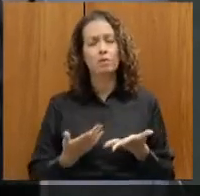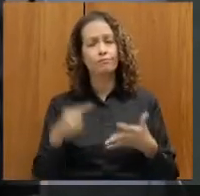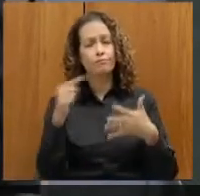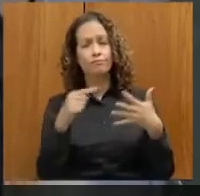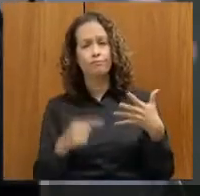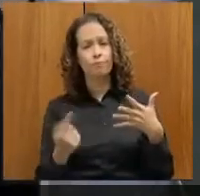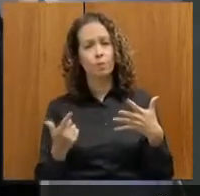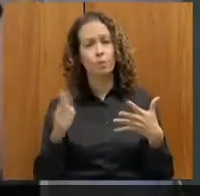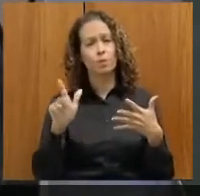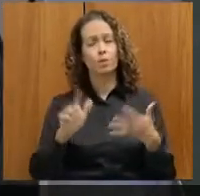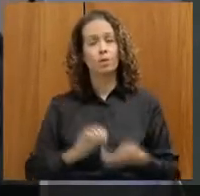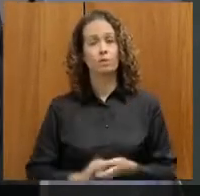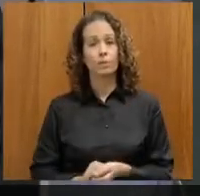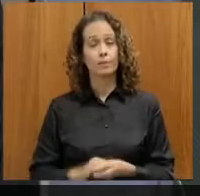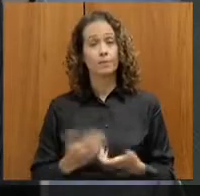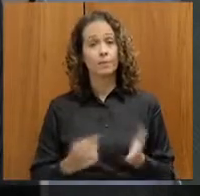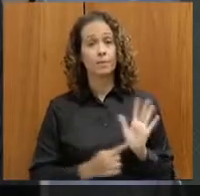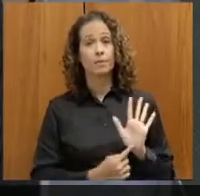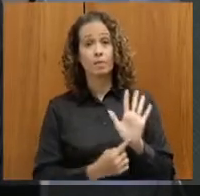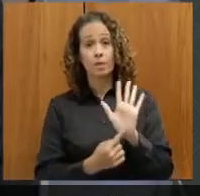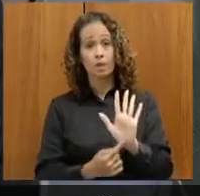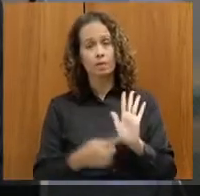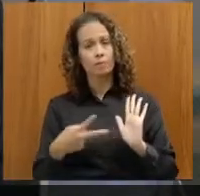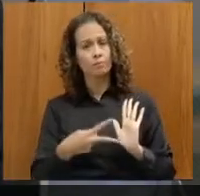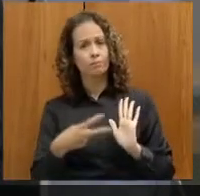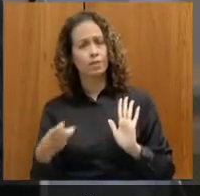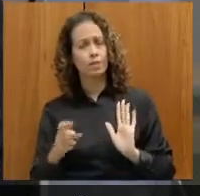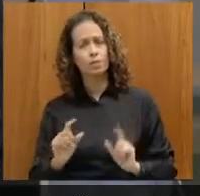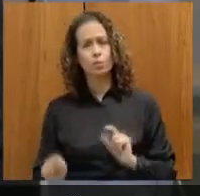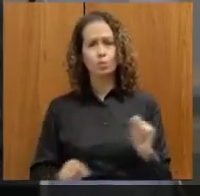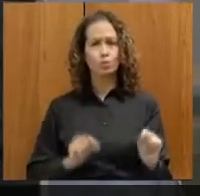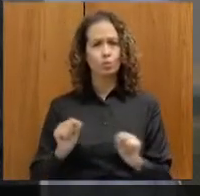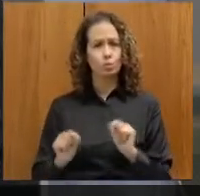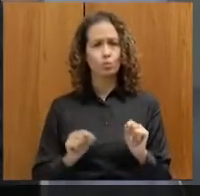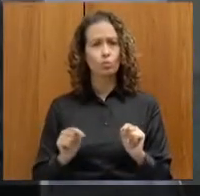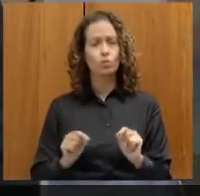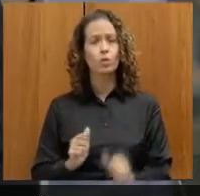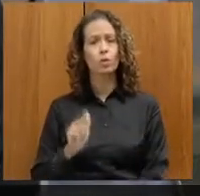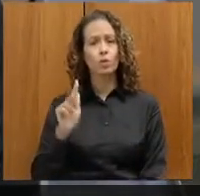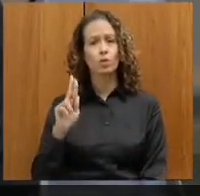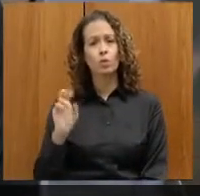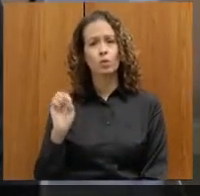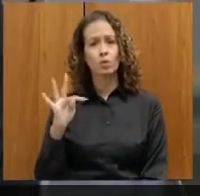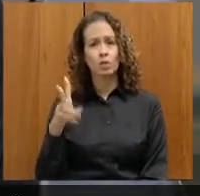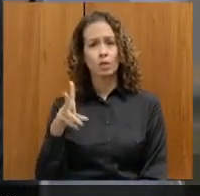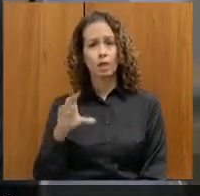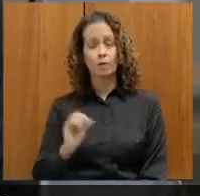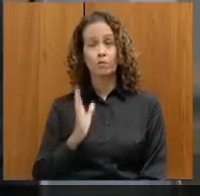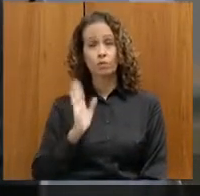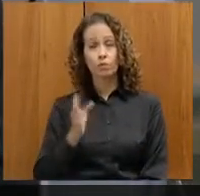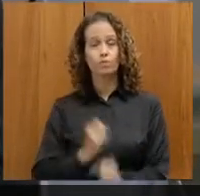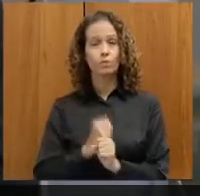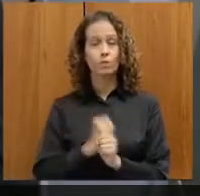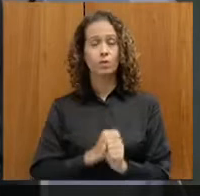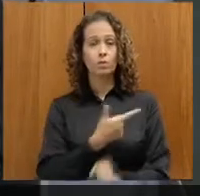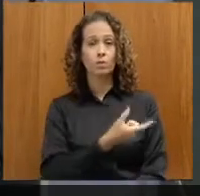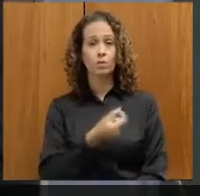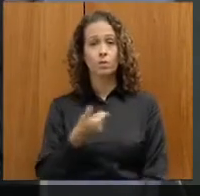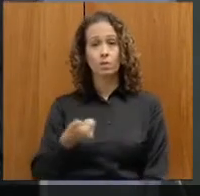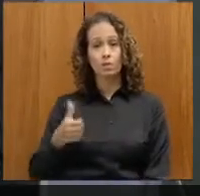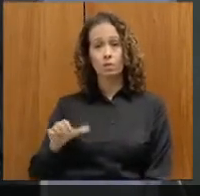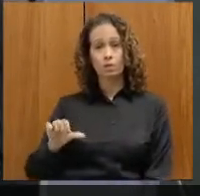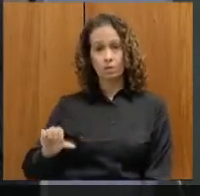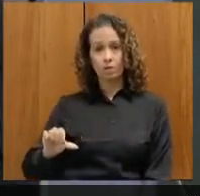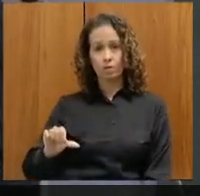Ah e quando eu vejo na sua apresentação secretário Gustavo quando já no ano de 2019